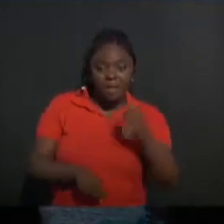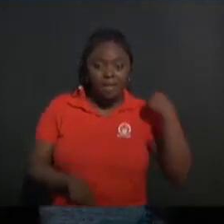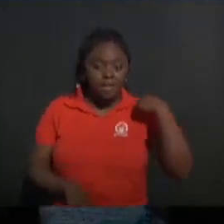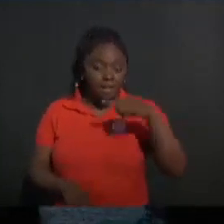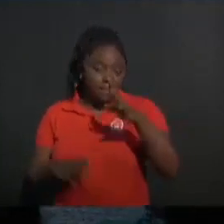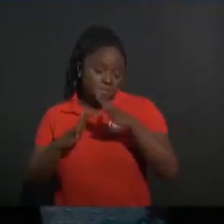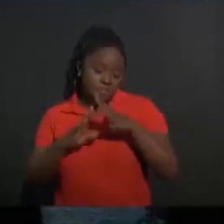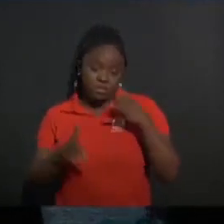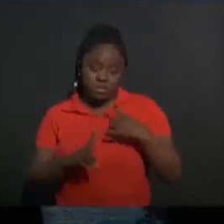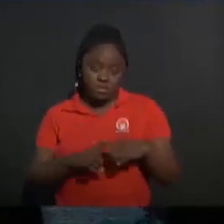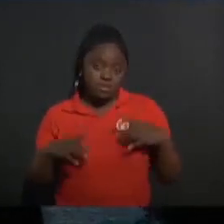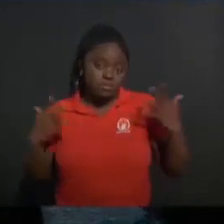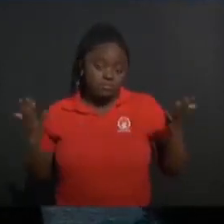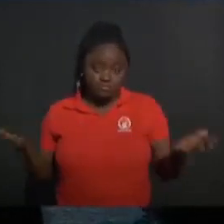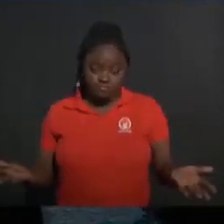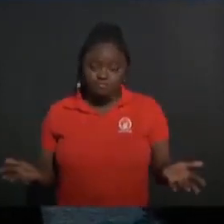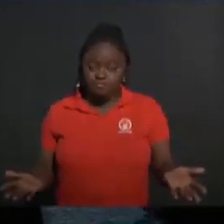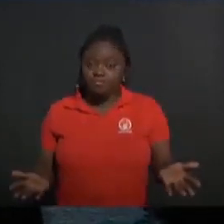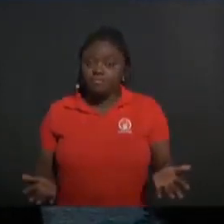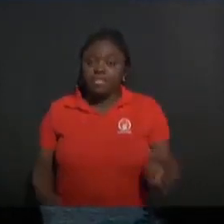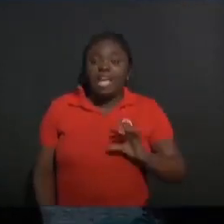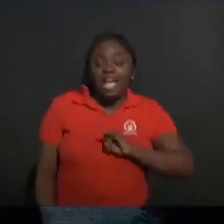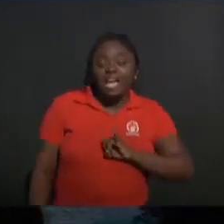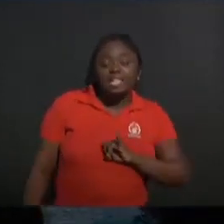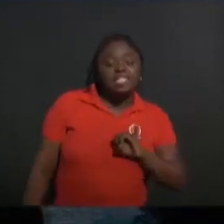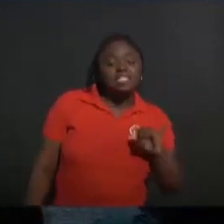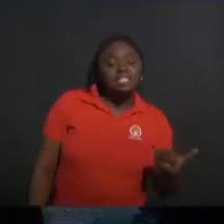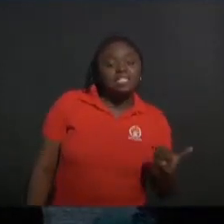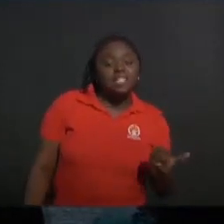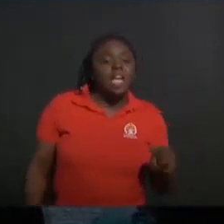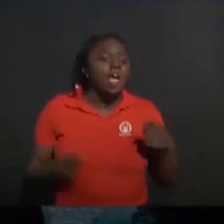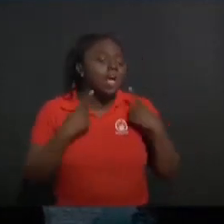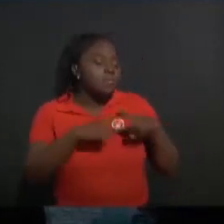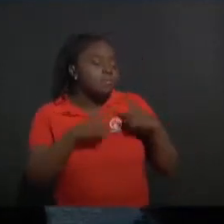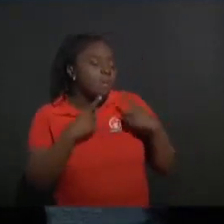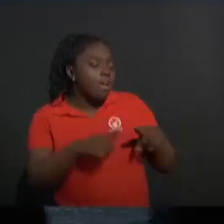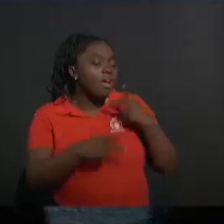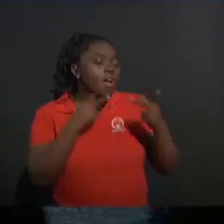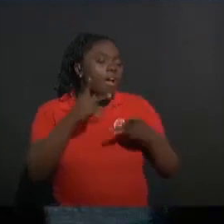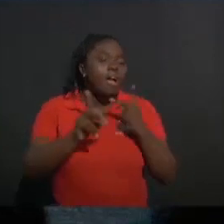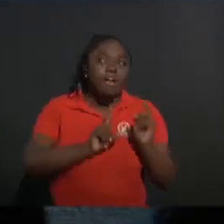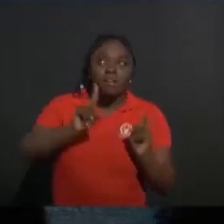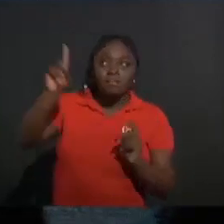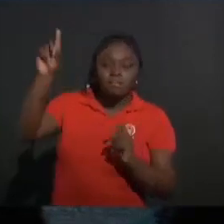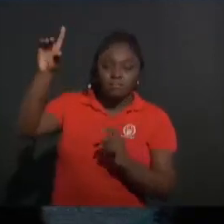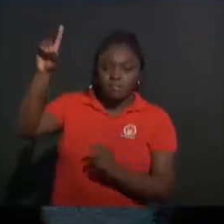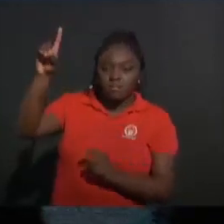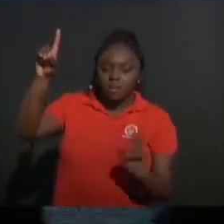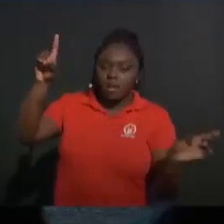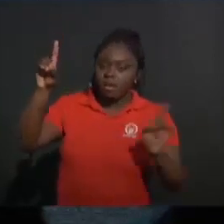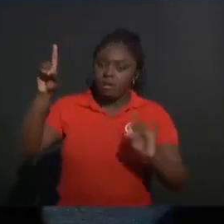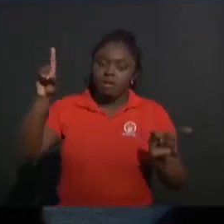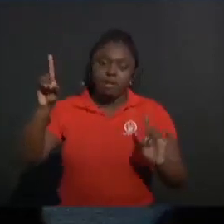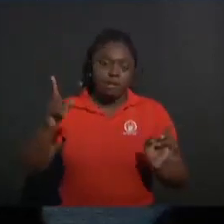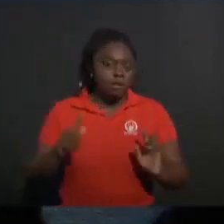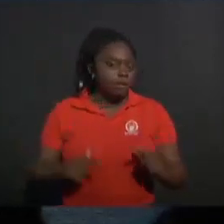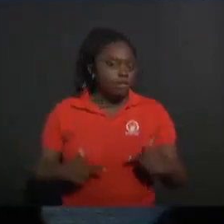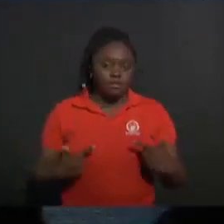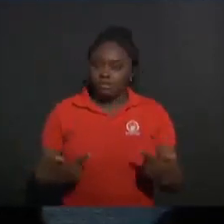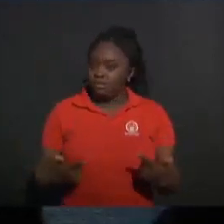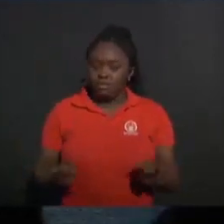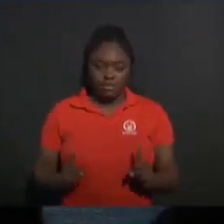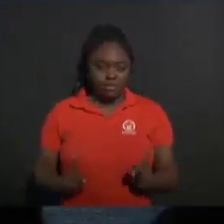igreja, né? Quando eu já não tiver mais palavrão para falar, aí eu vou para Deus. Não faço não.